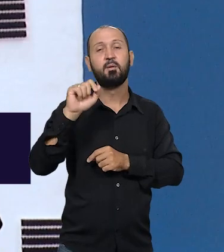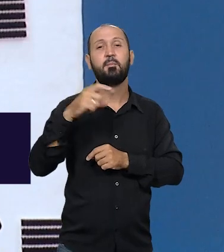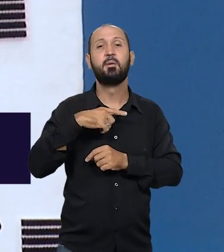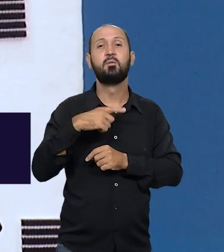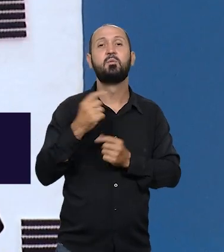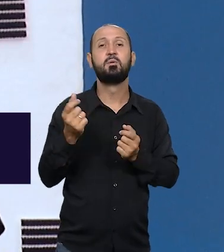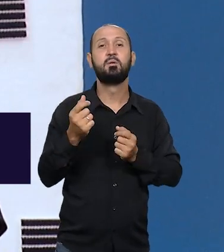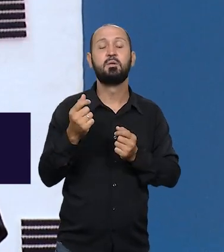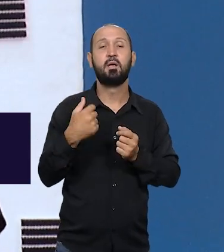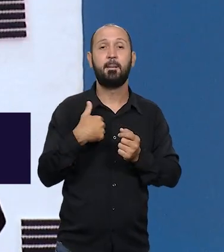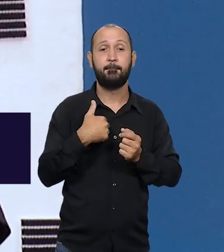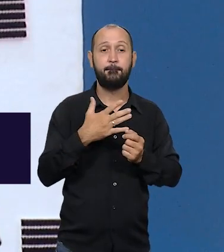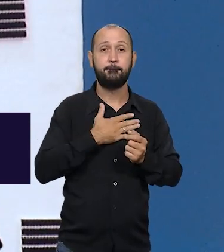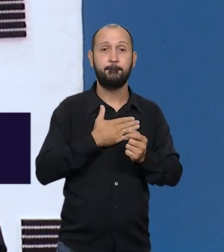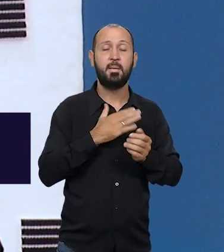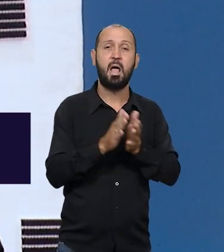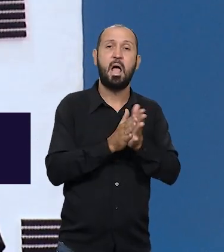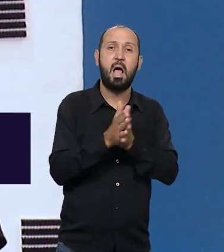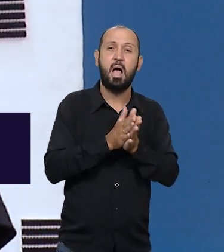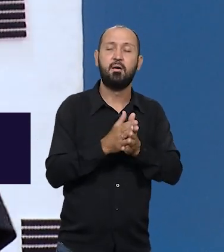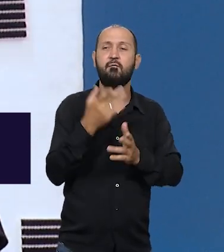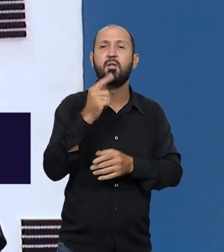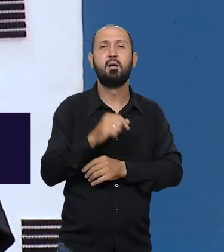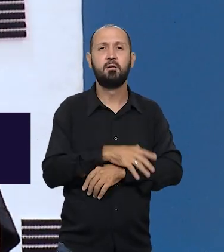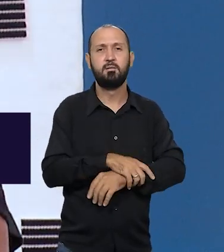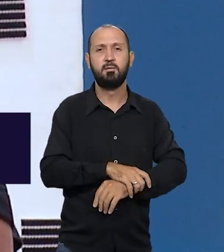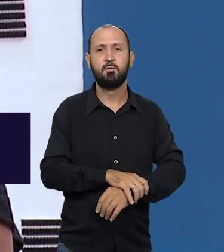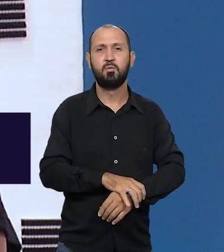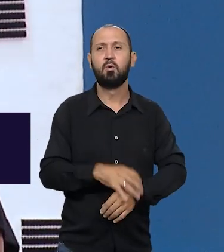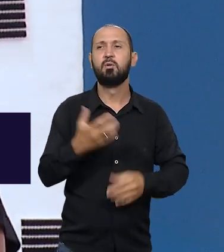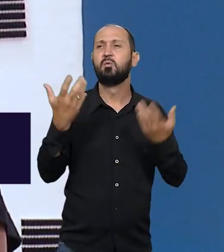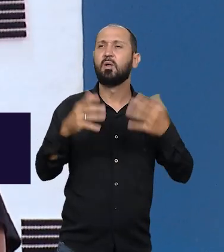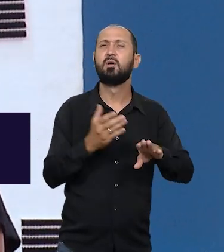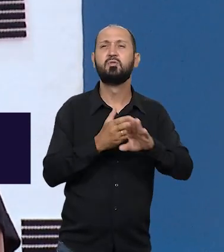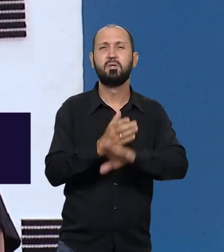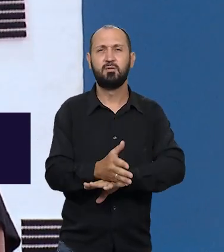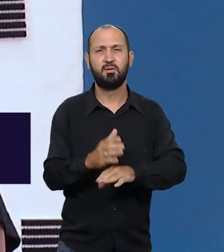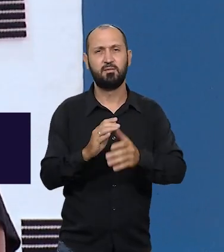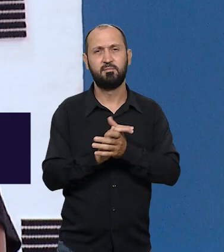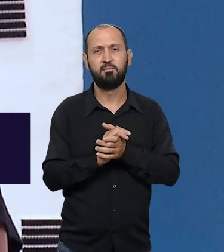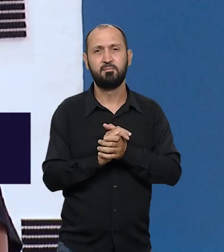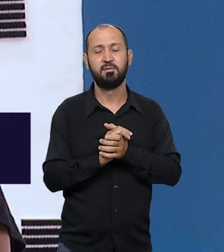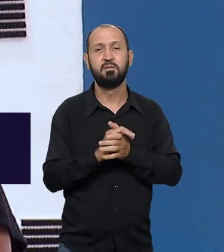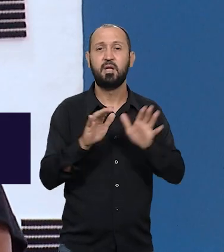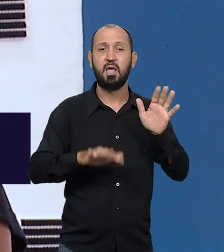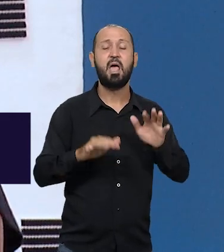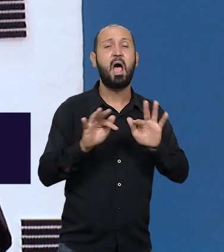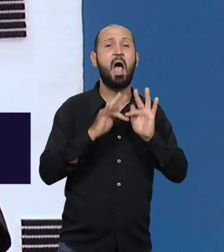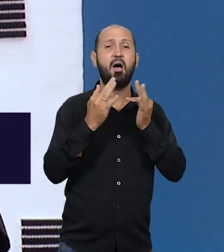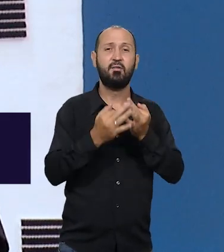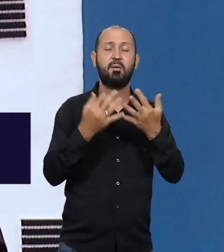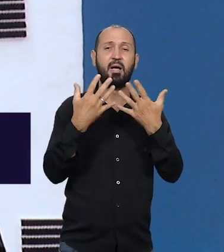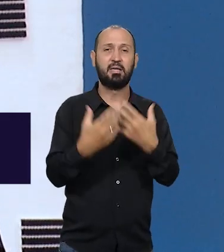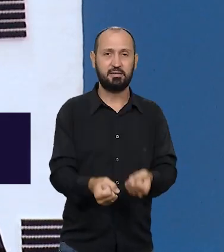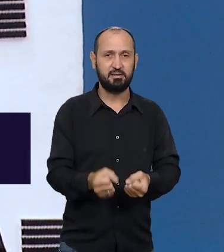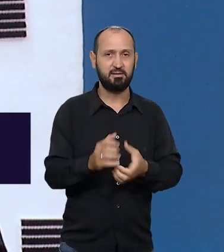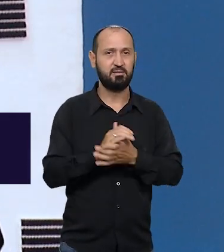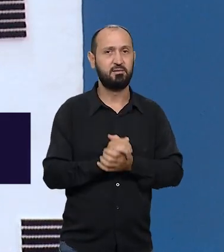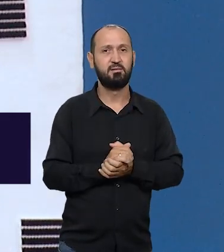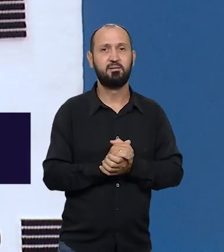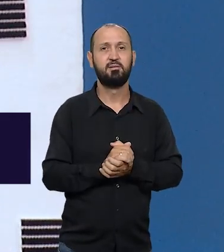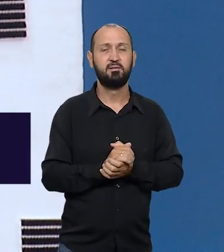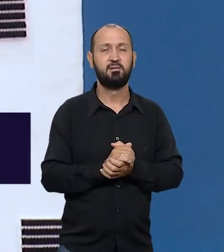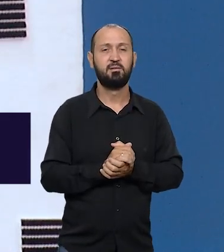ansiedade toda em cima. Falar, puxa, eu não quero te levar hoje. Não, isso faz parte da aceitação da família. Né? Então, estabilizar ele no